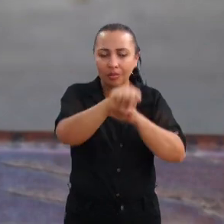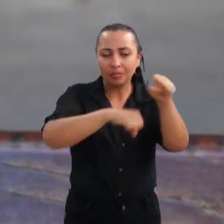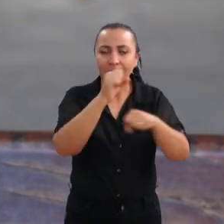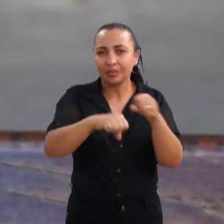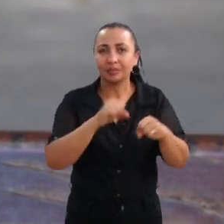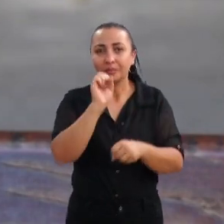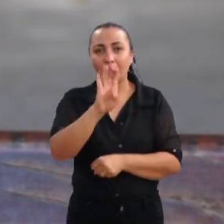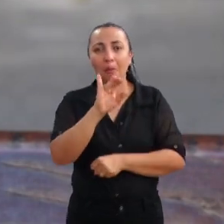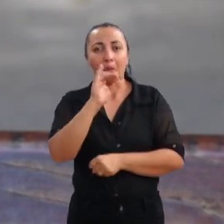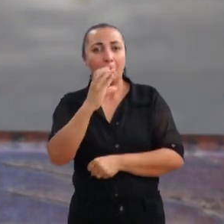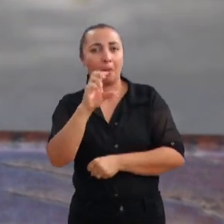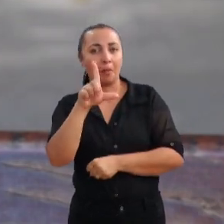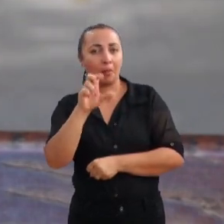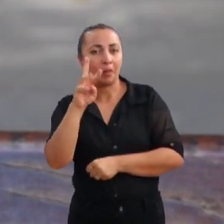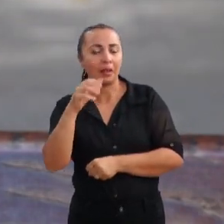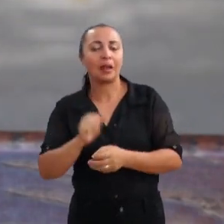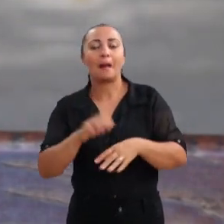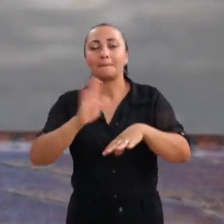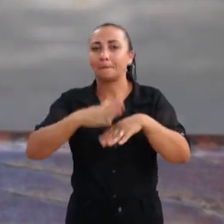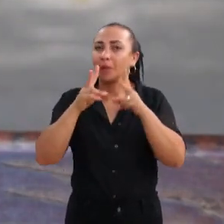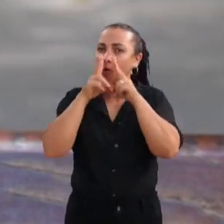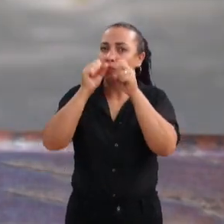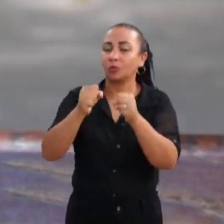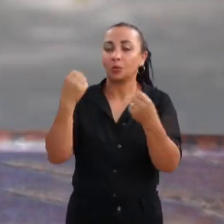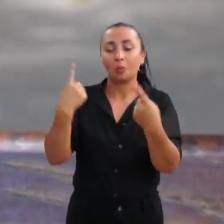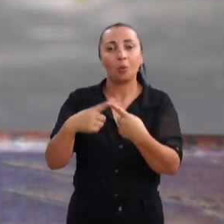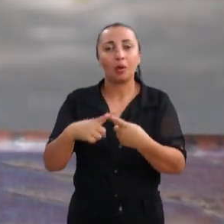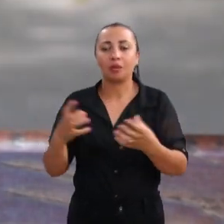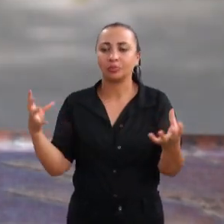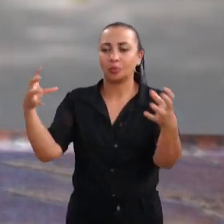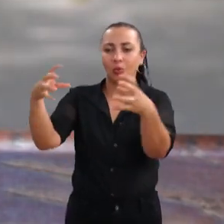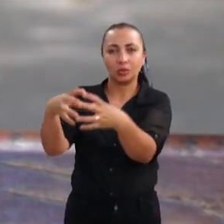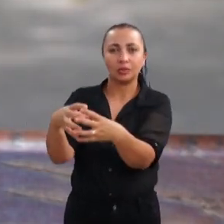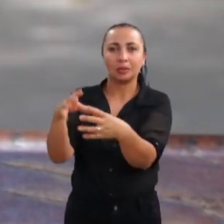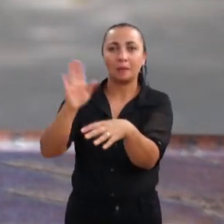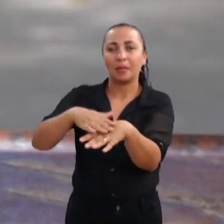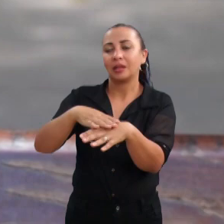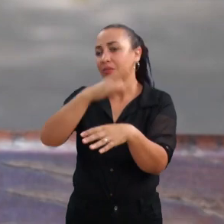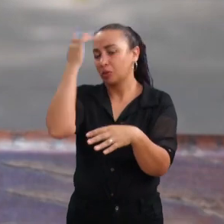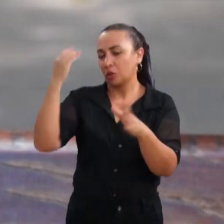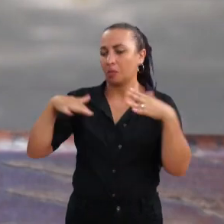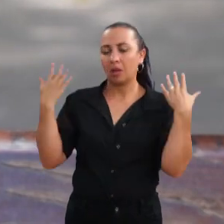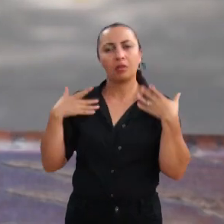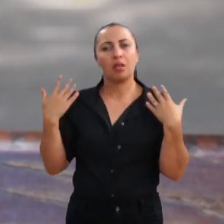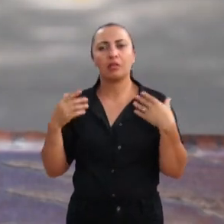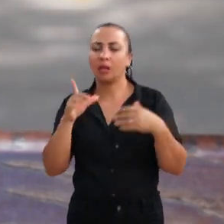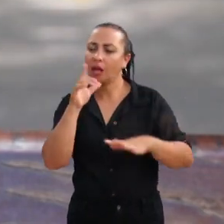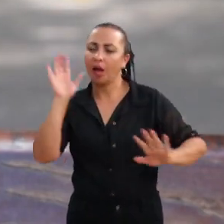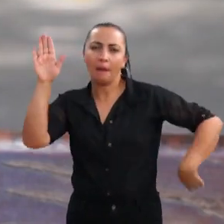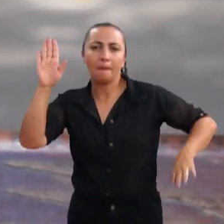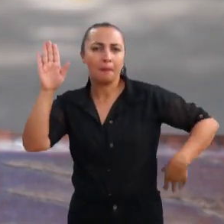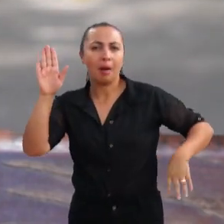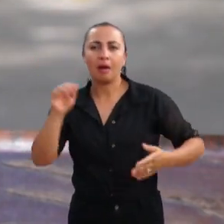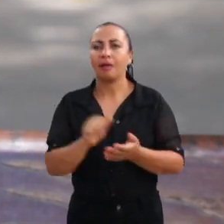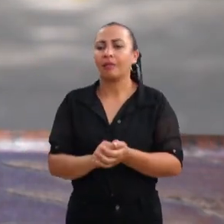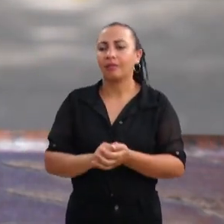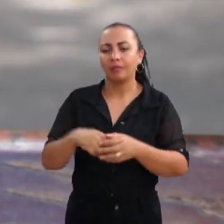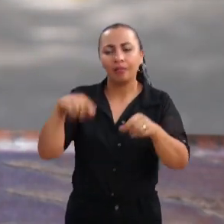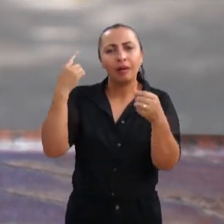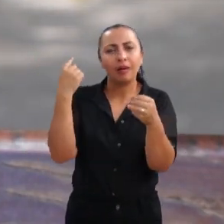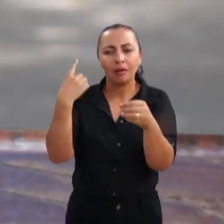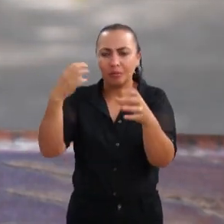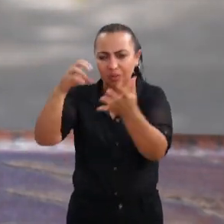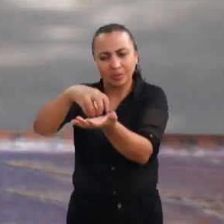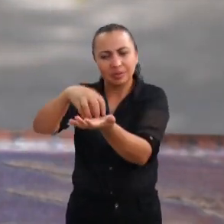essas desigualdades ainda são mais intensas, porque elas se concentram ainda mais nas regiões de perfil turístico, ali a praia, o